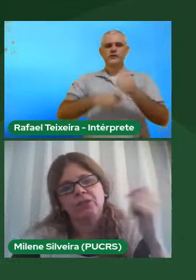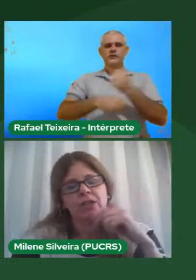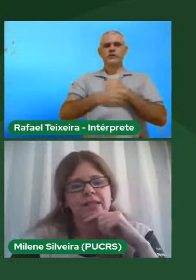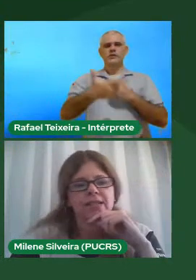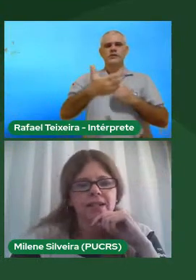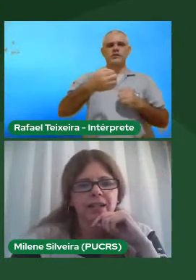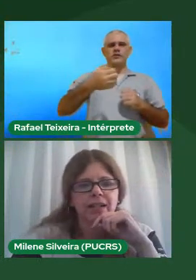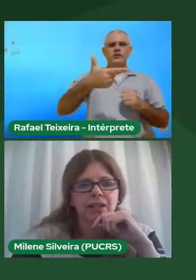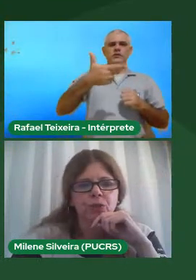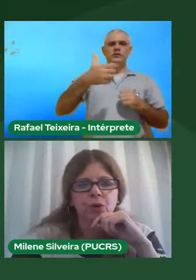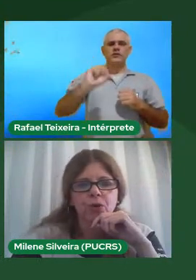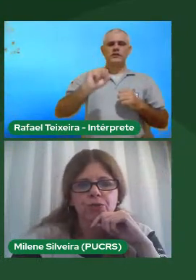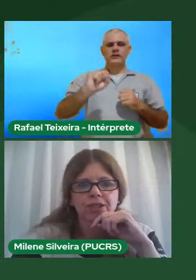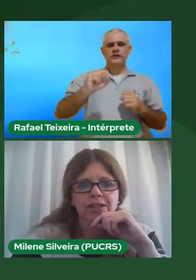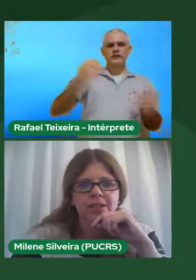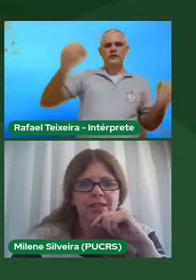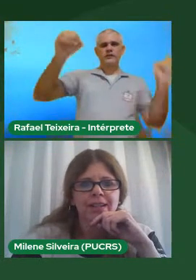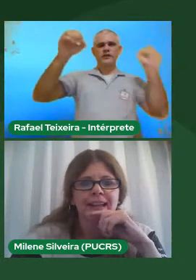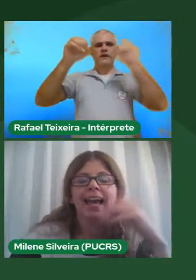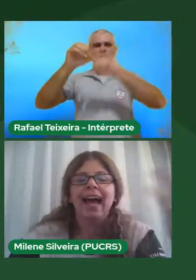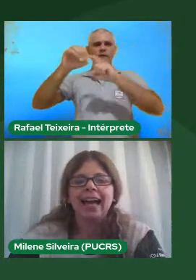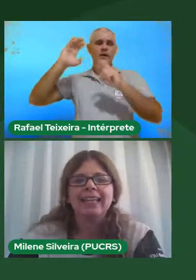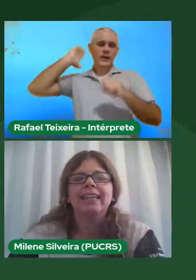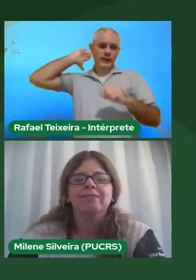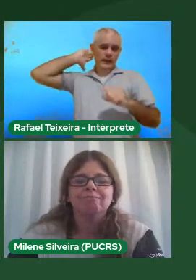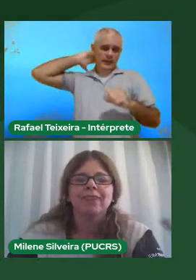aqui nossas keynotes.